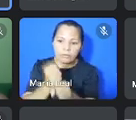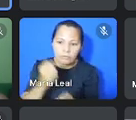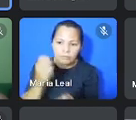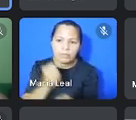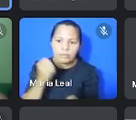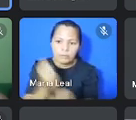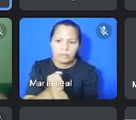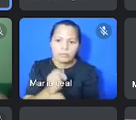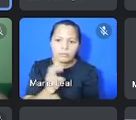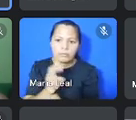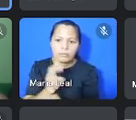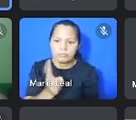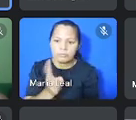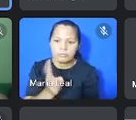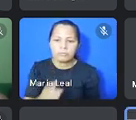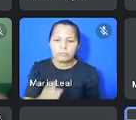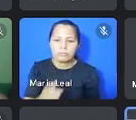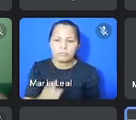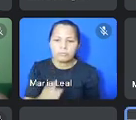tá?